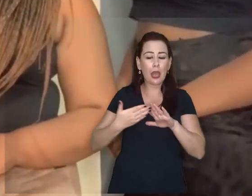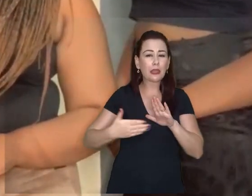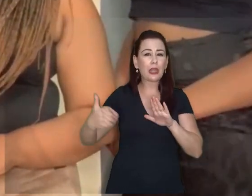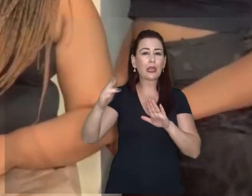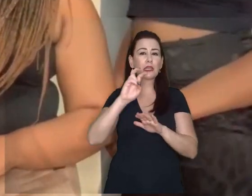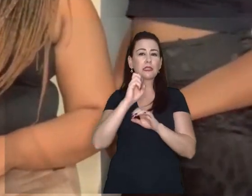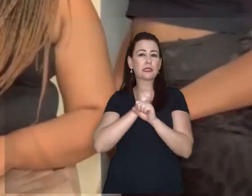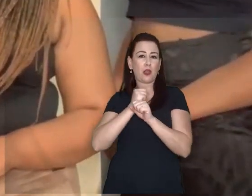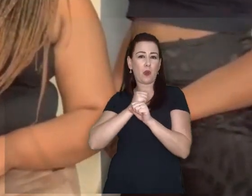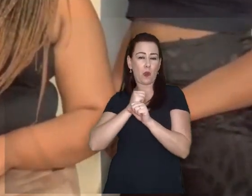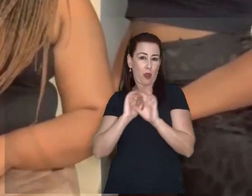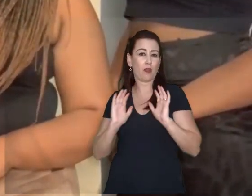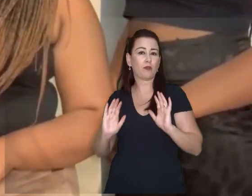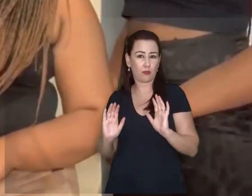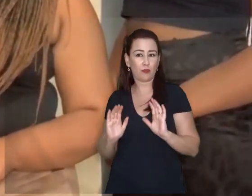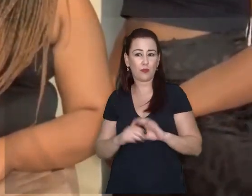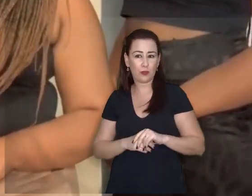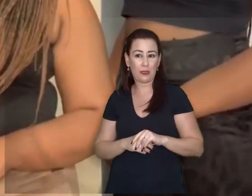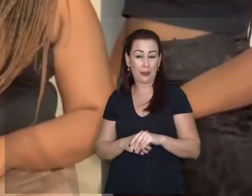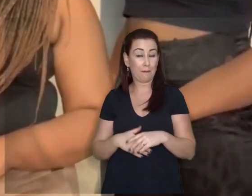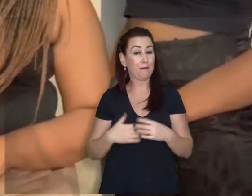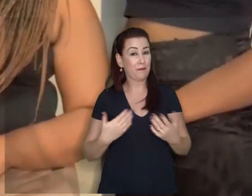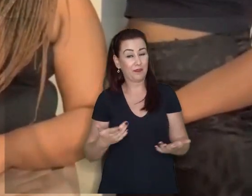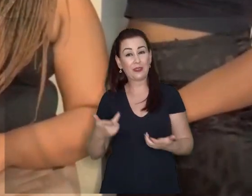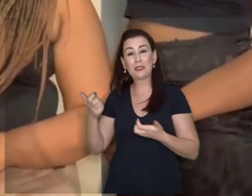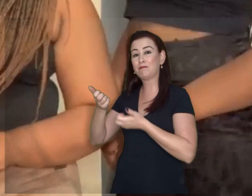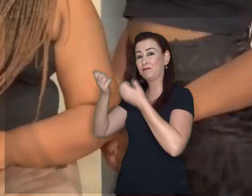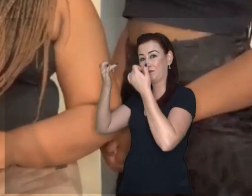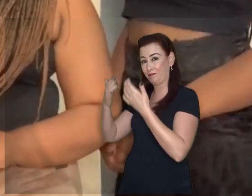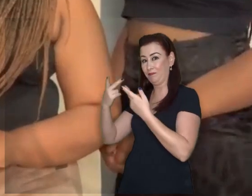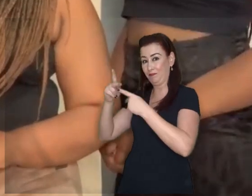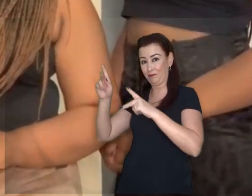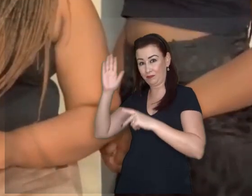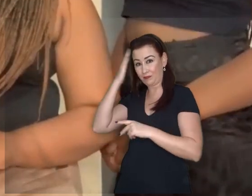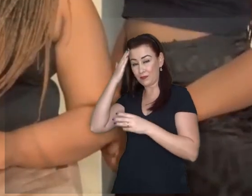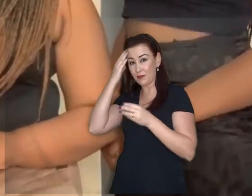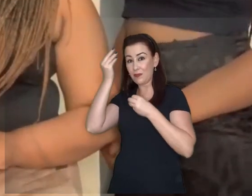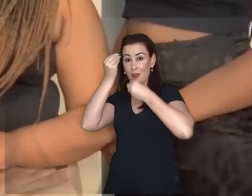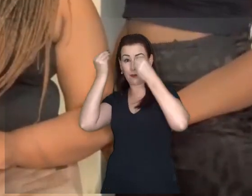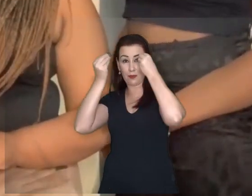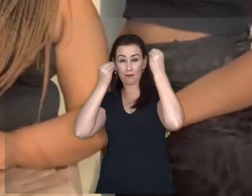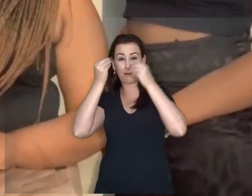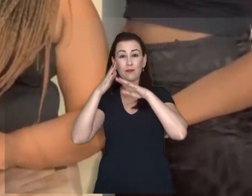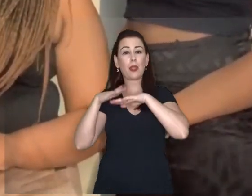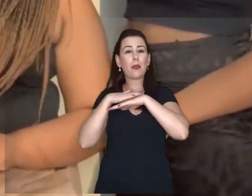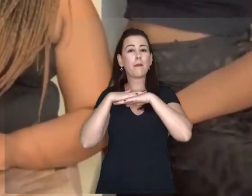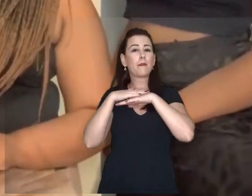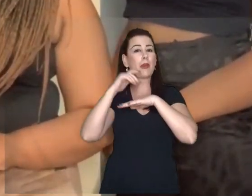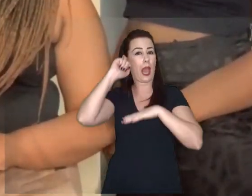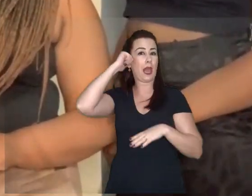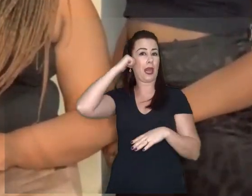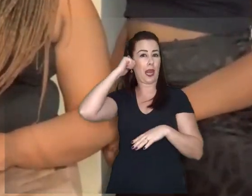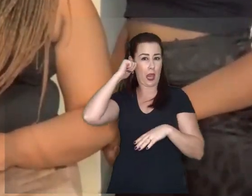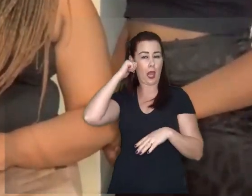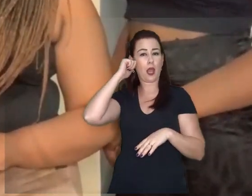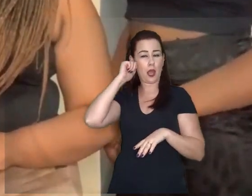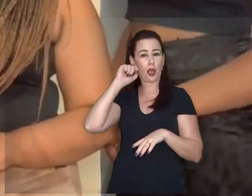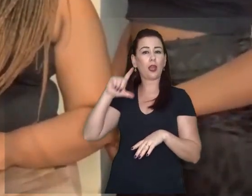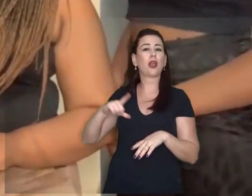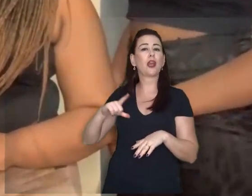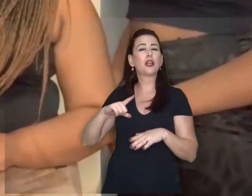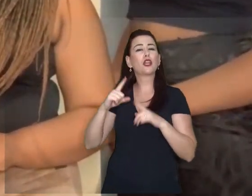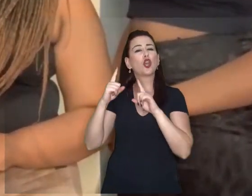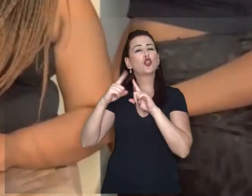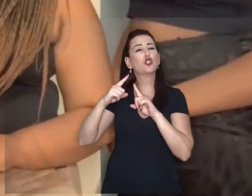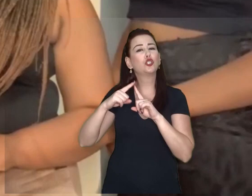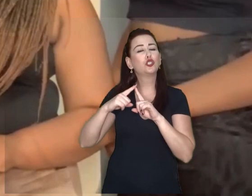pele negra, a gente tem sempre que levantar a questão de marcas que não têm investido tanto ainda